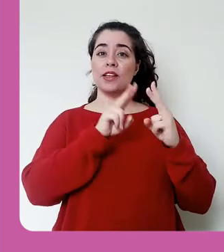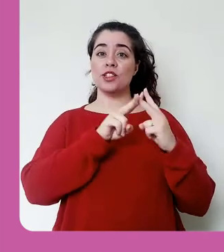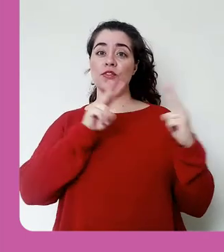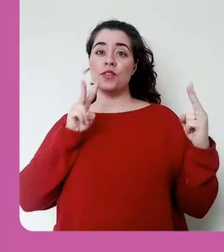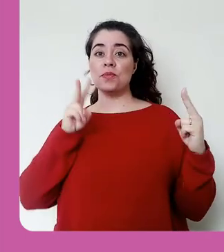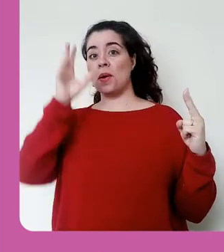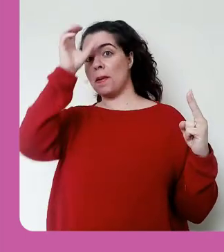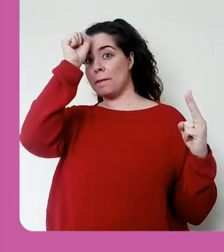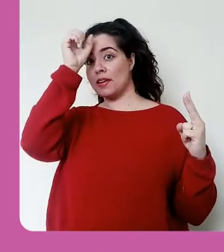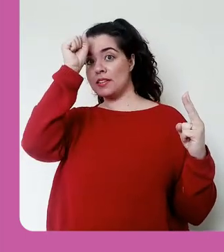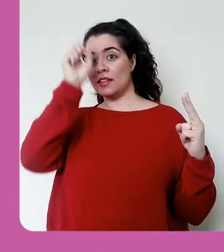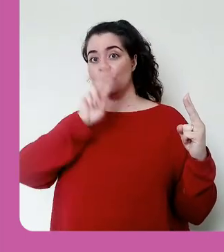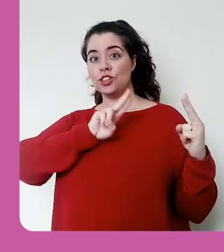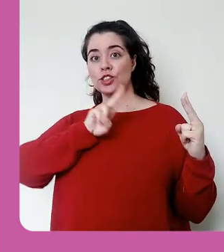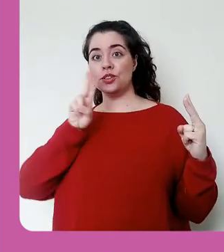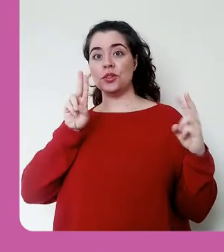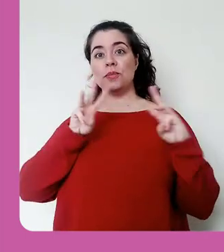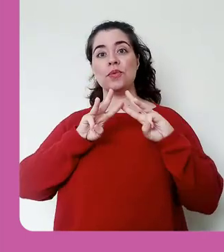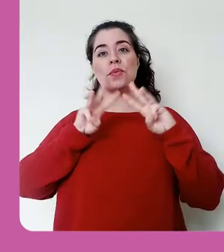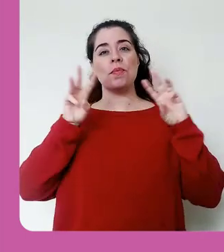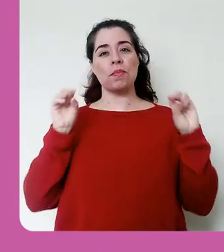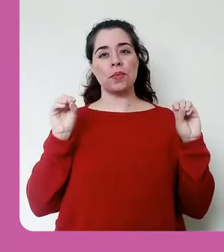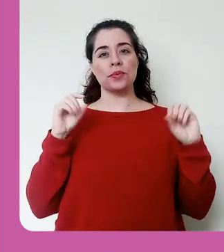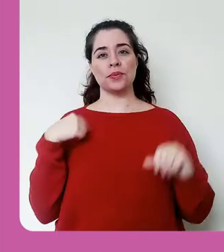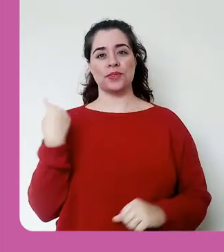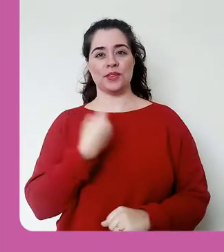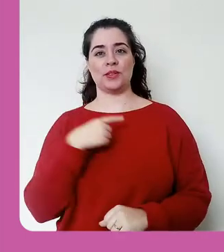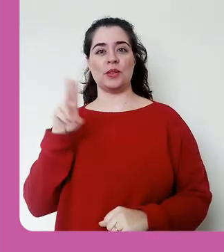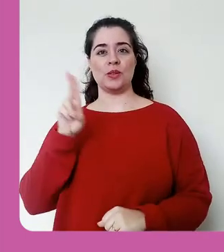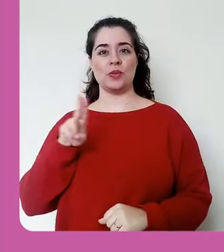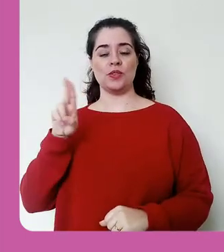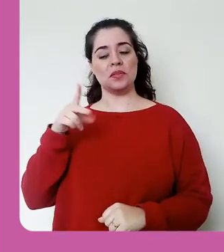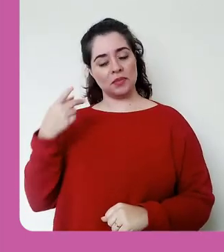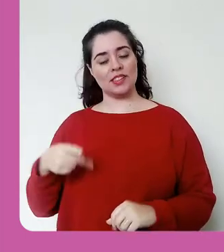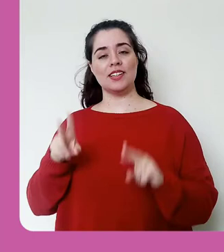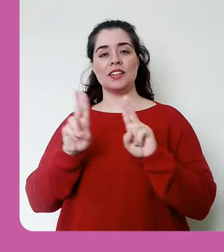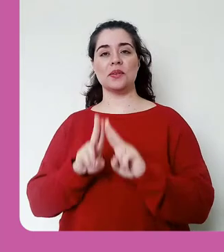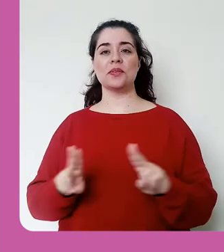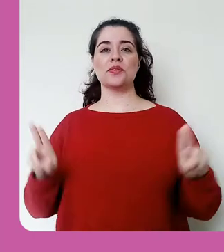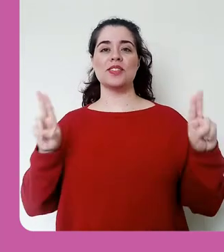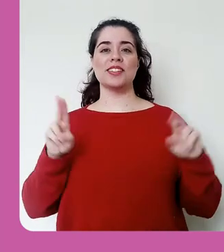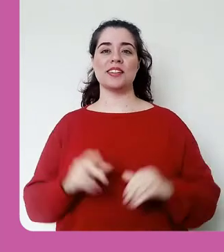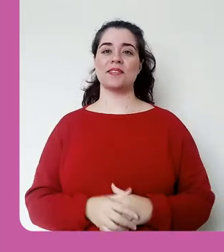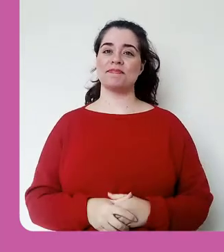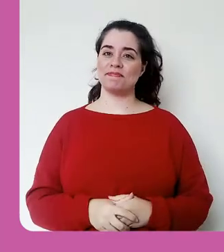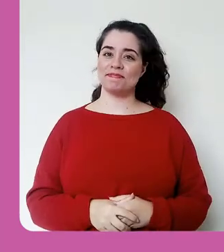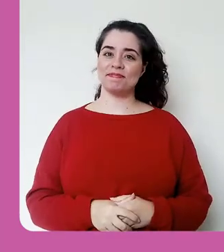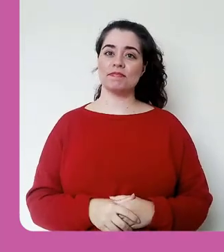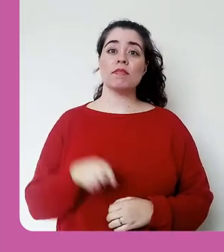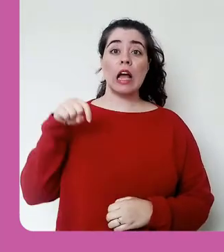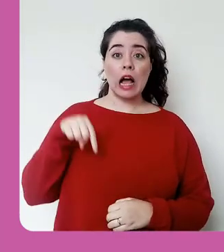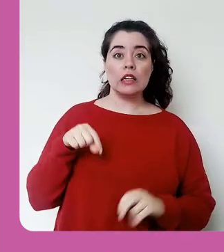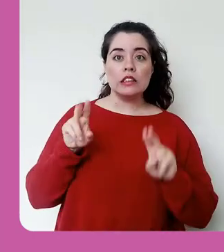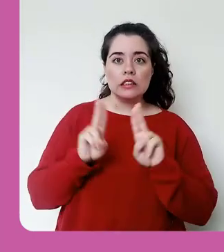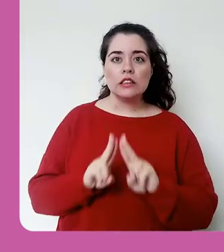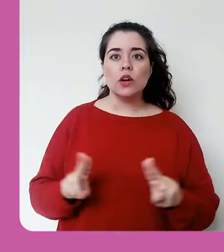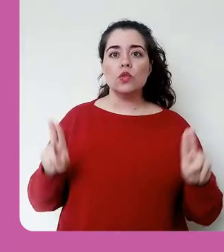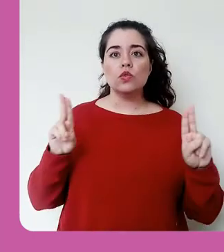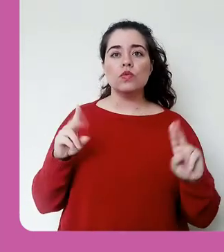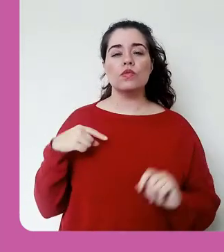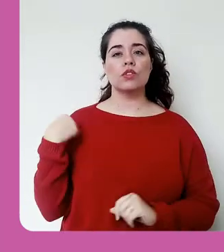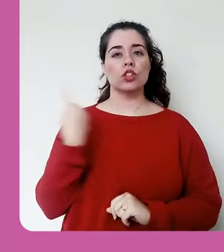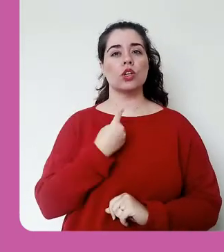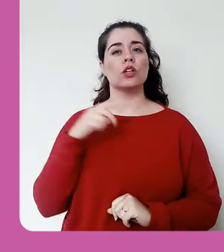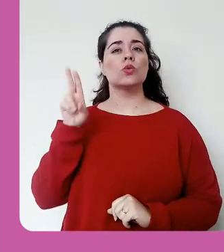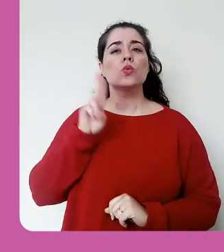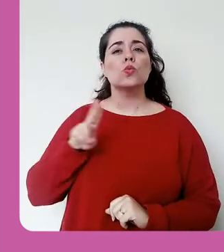aprendizagem chamado Moodle que utilizamos na UFSC. Dentro da UFSC é importante mostrar para vocês